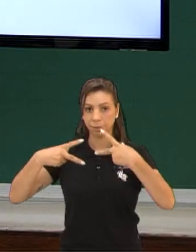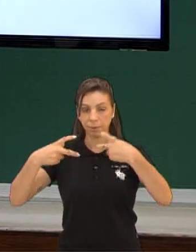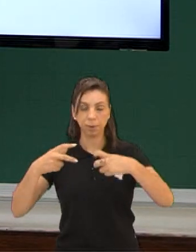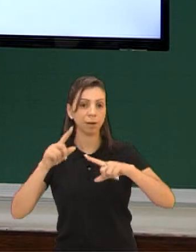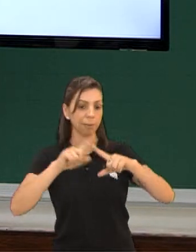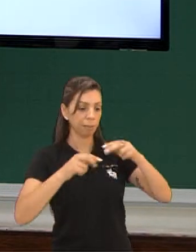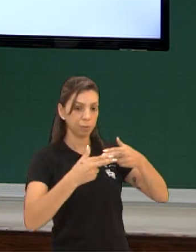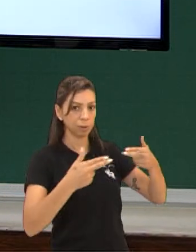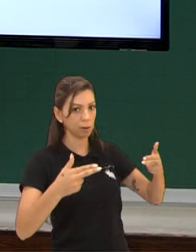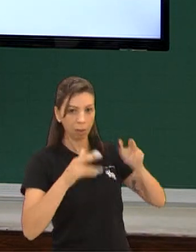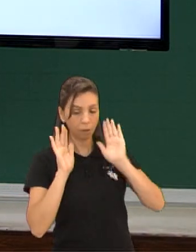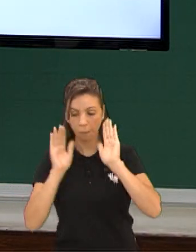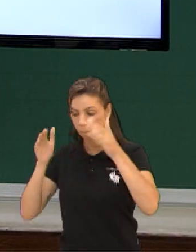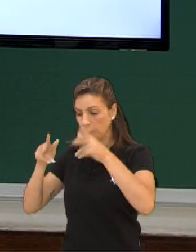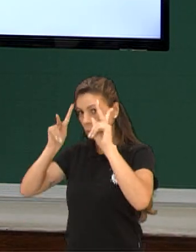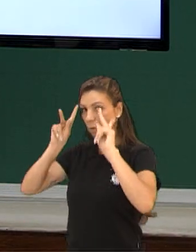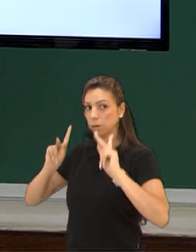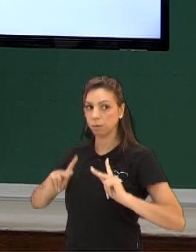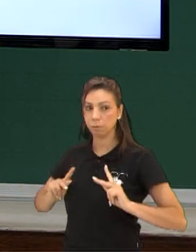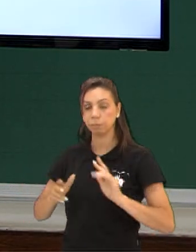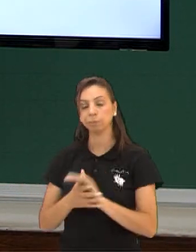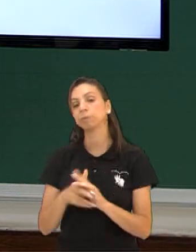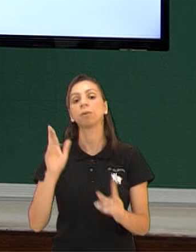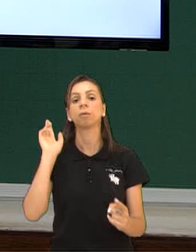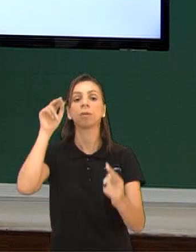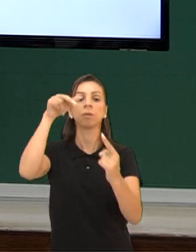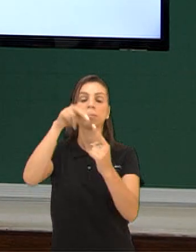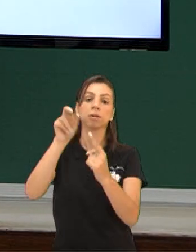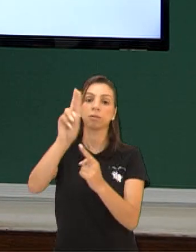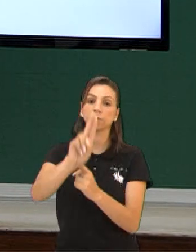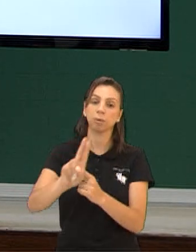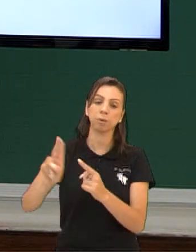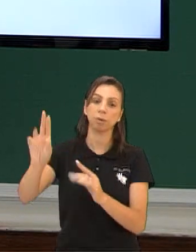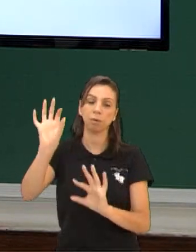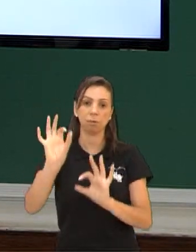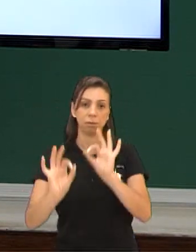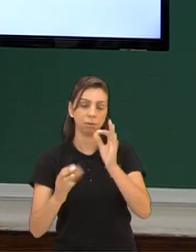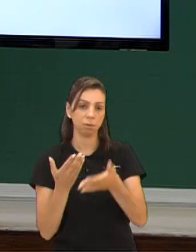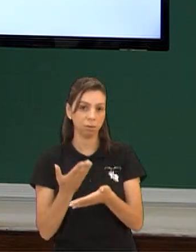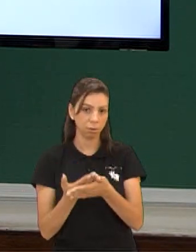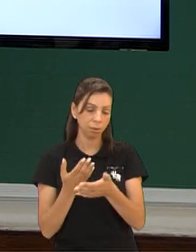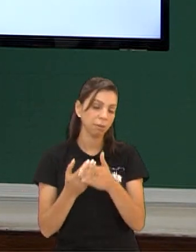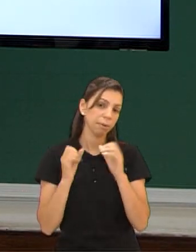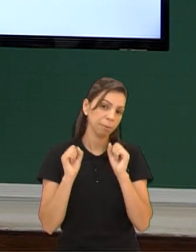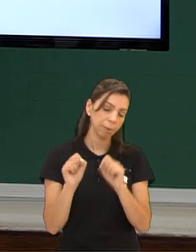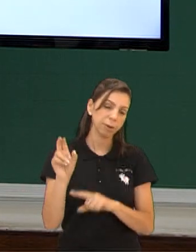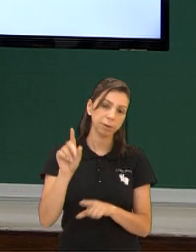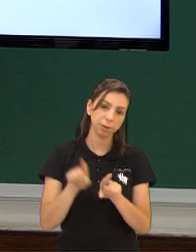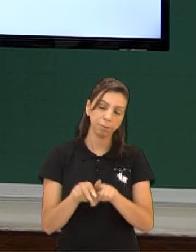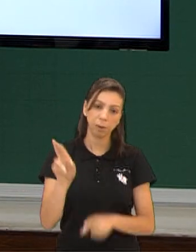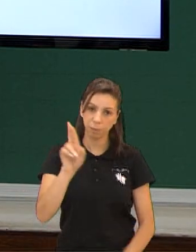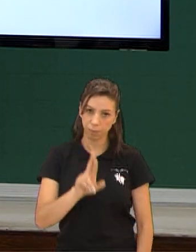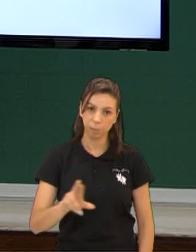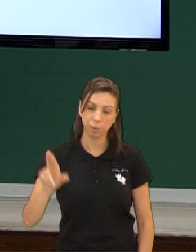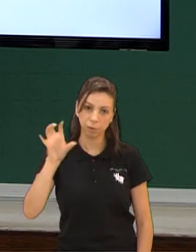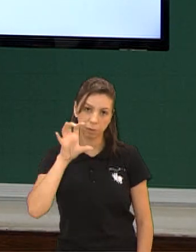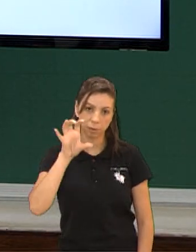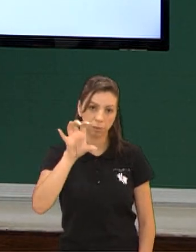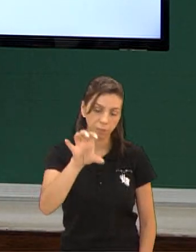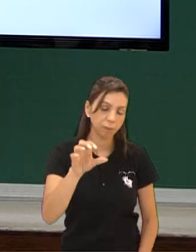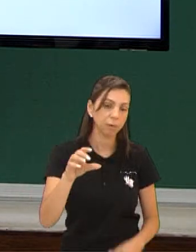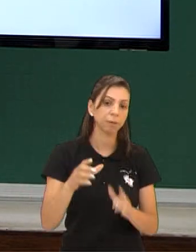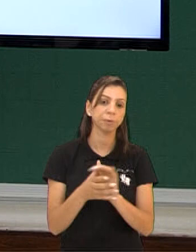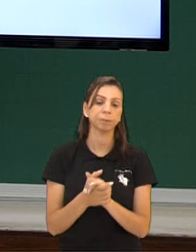objeto que é conhecido. Aqui estão algumas referências que foram usadas para preparar essa aula, você também pode utilizar o seu material didático,